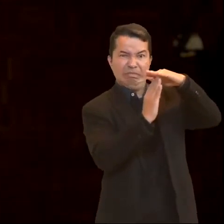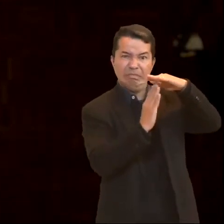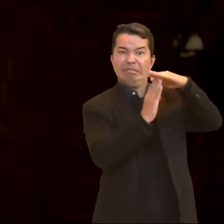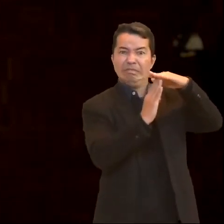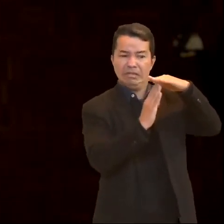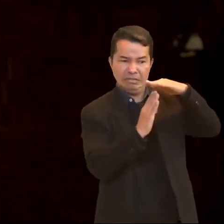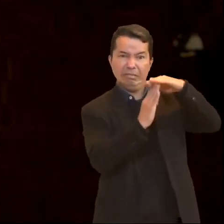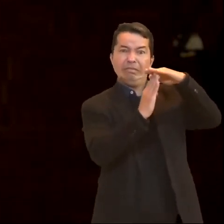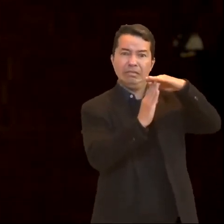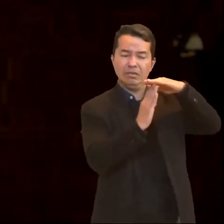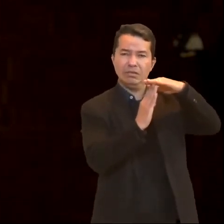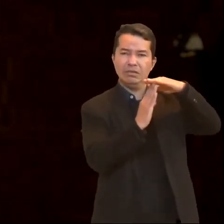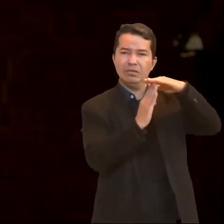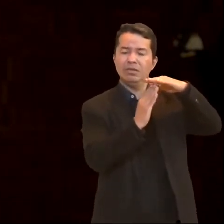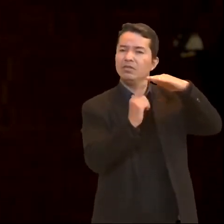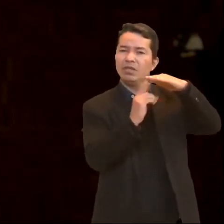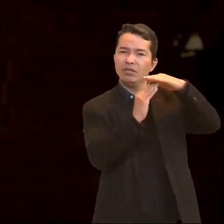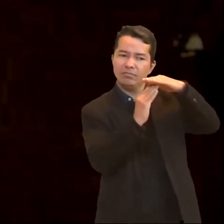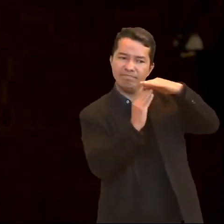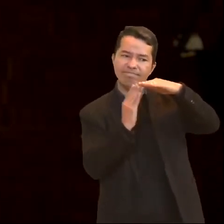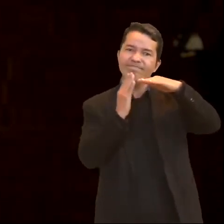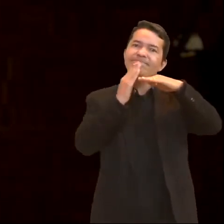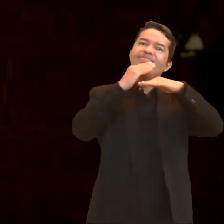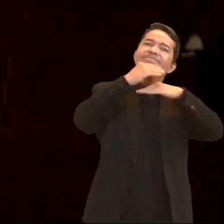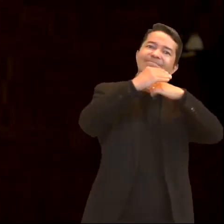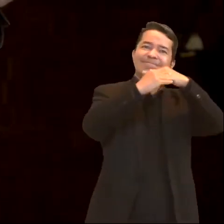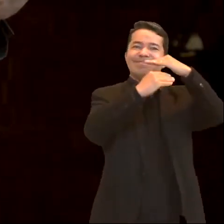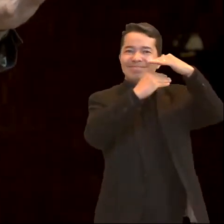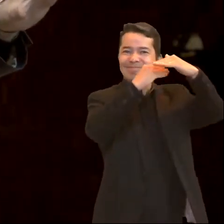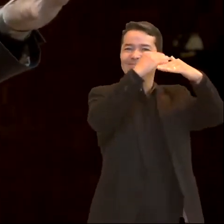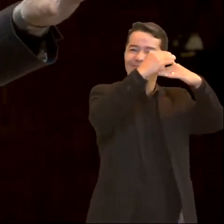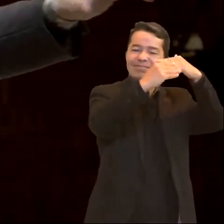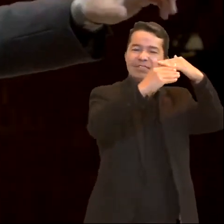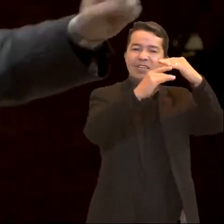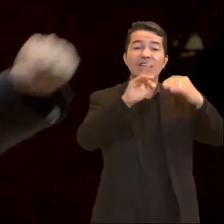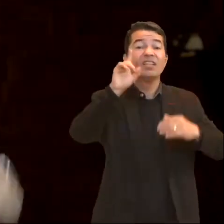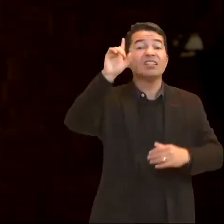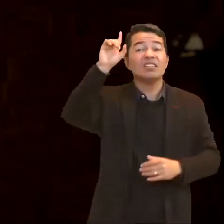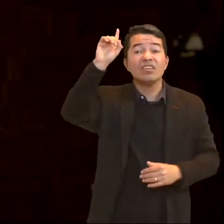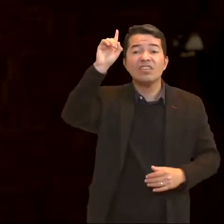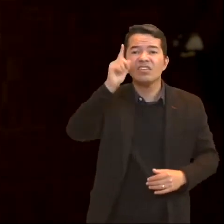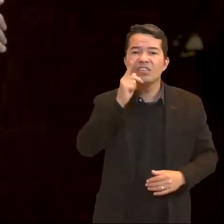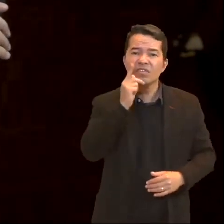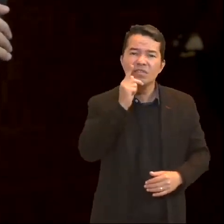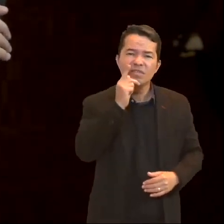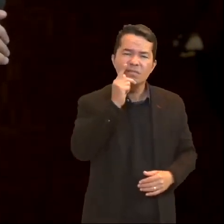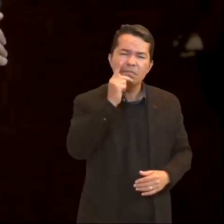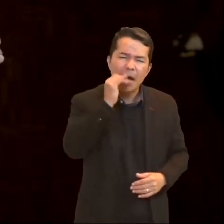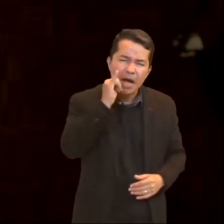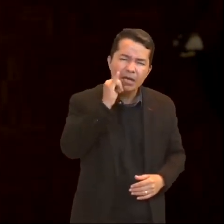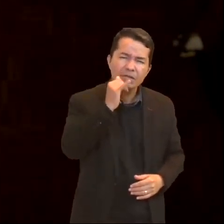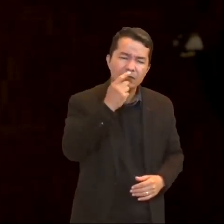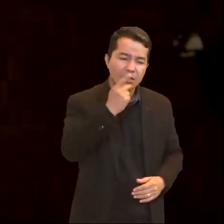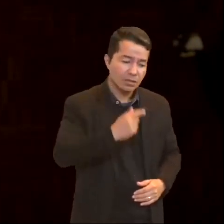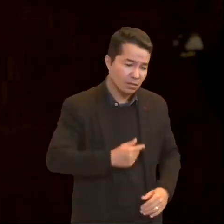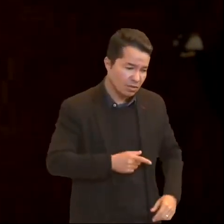estão preparadas para ir além disso. E o Senhor diz: filho, você não está pronto não, eu vou puxar seu tapete de